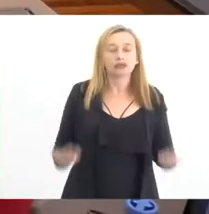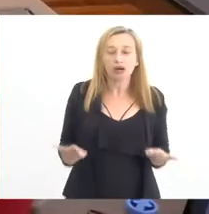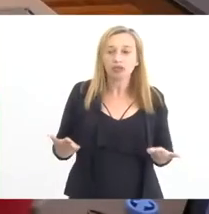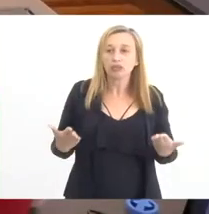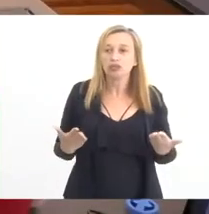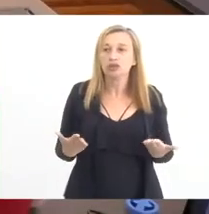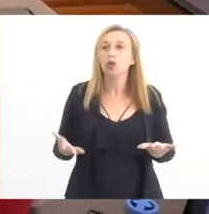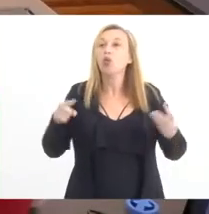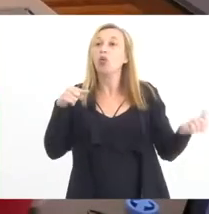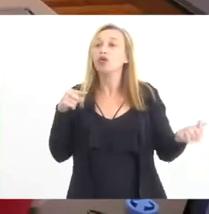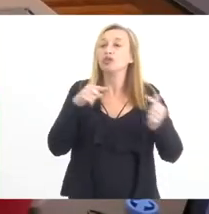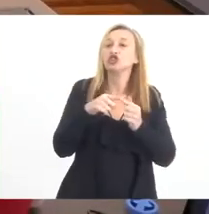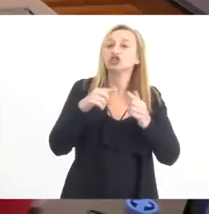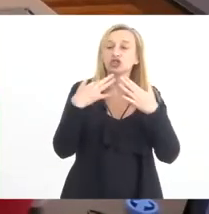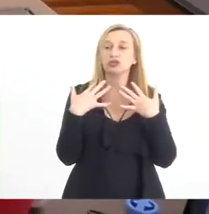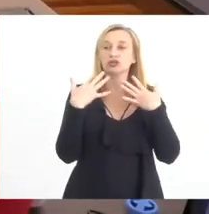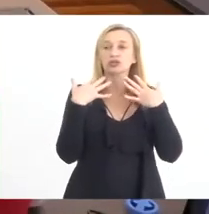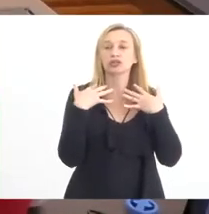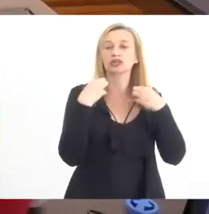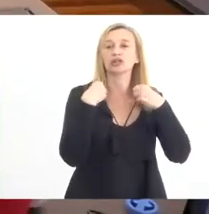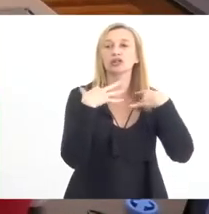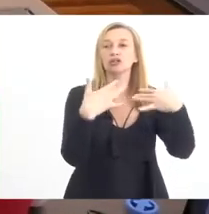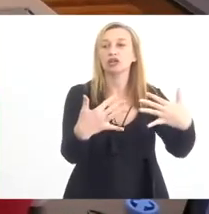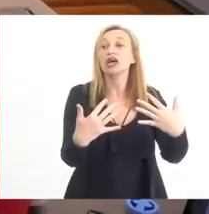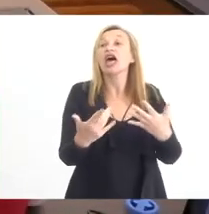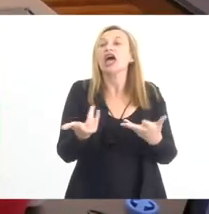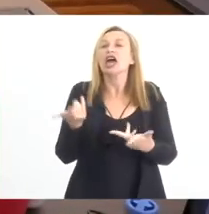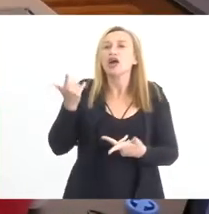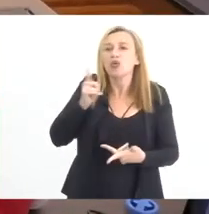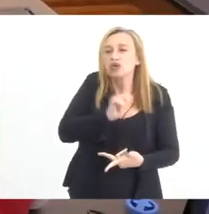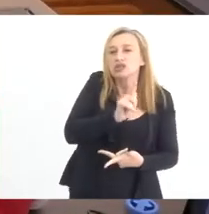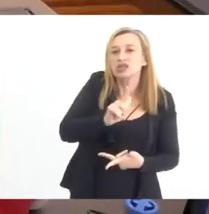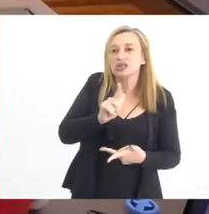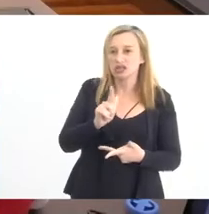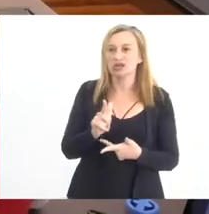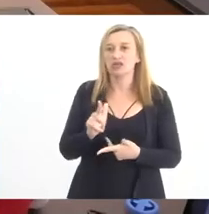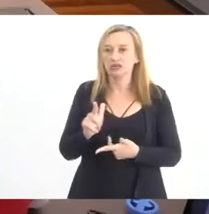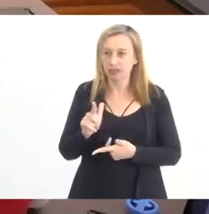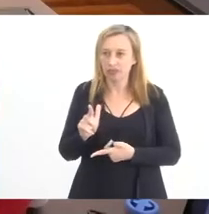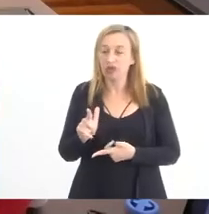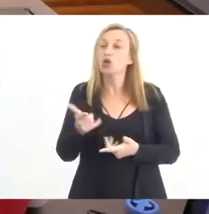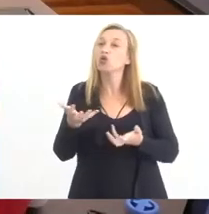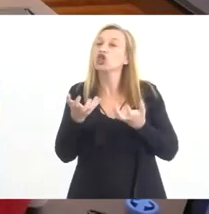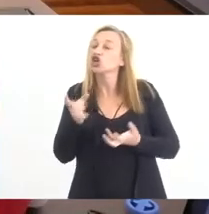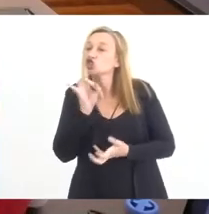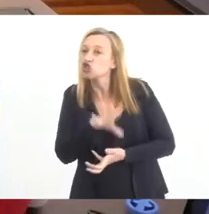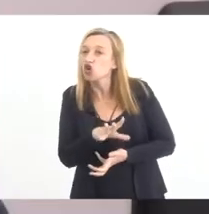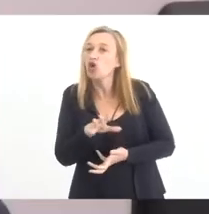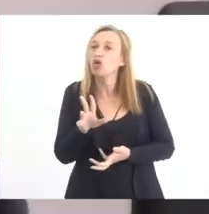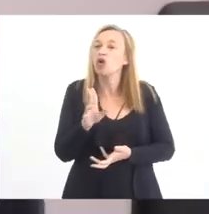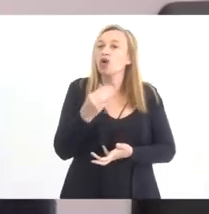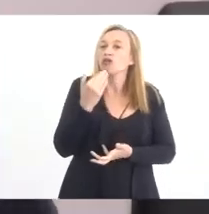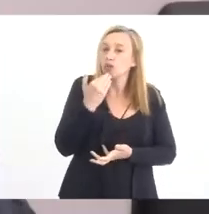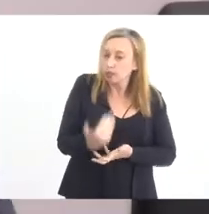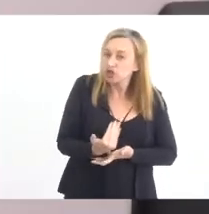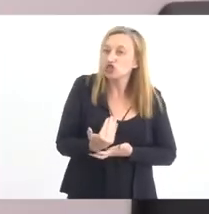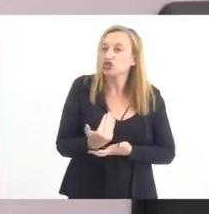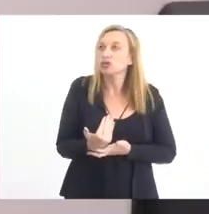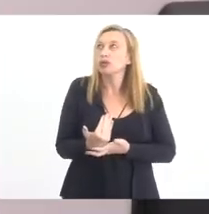Então, o objetivo da audiência é a gente conseguir promover síntese. Então, eu queria só fazer um apelo para a